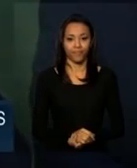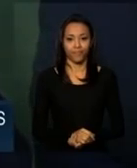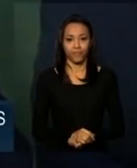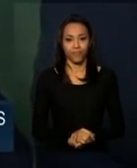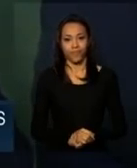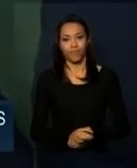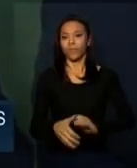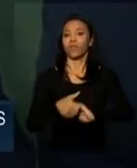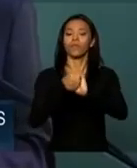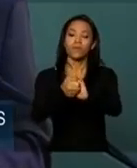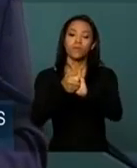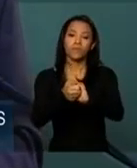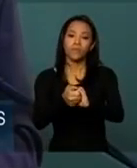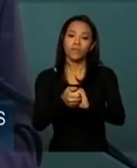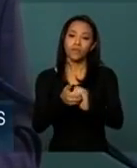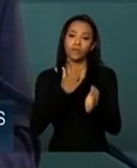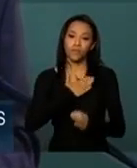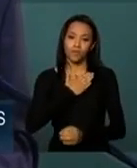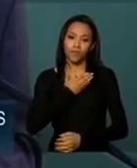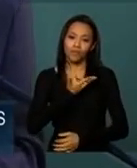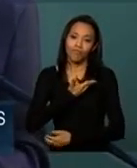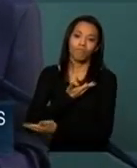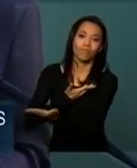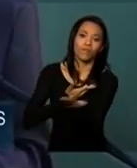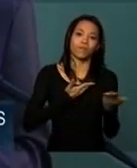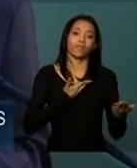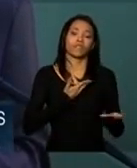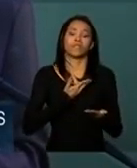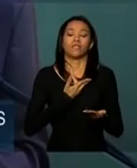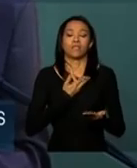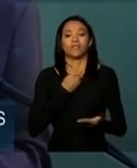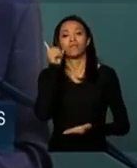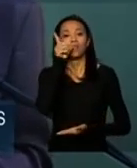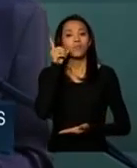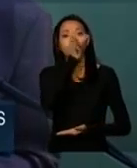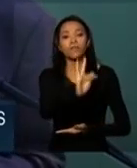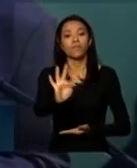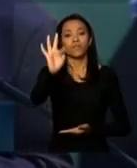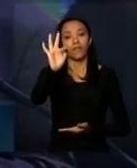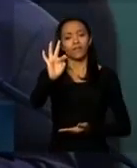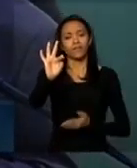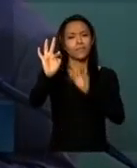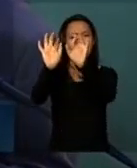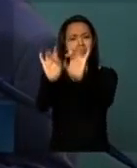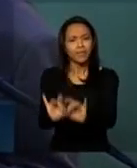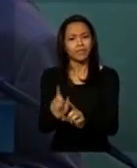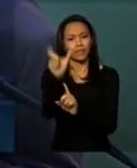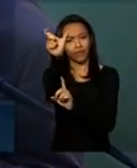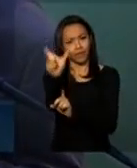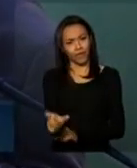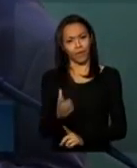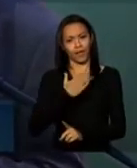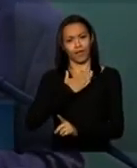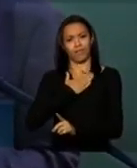Cumprimentar os meus colegas, deputados federais. De maneira muito especial, cumprimentar a